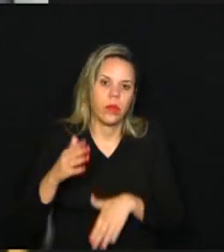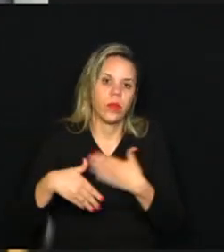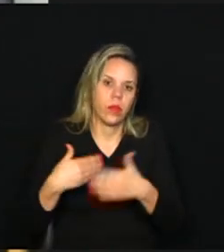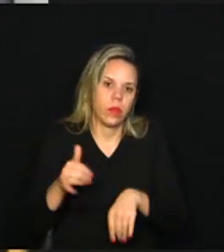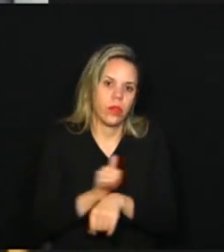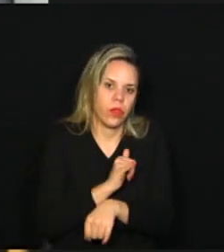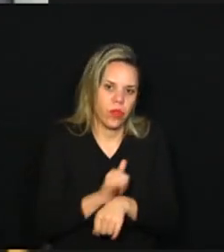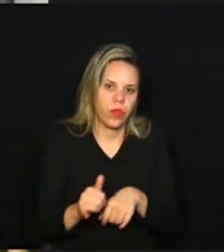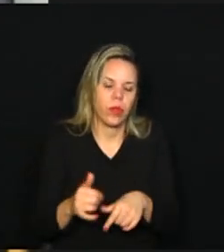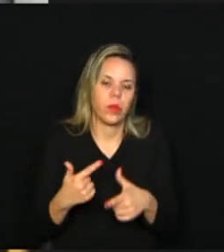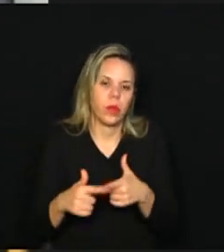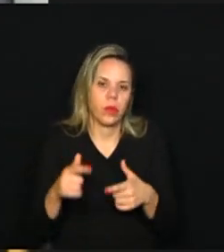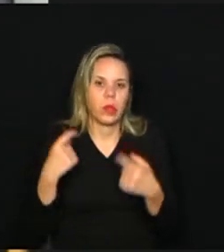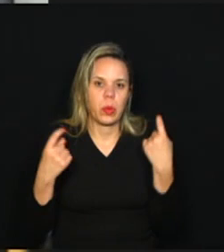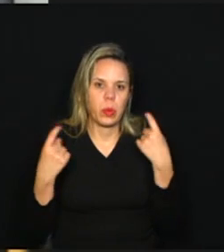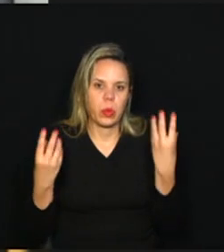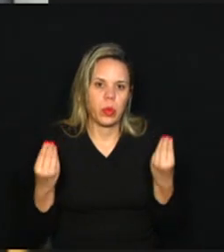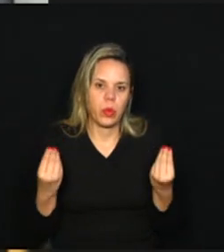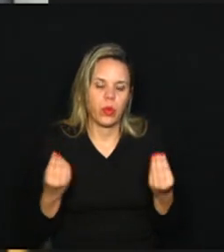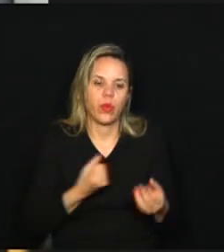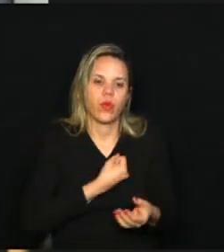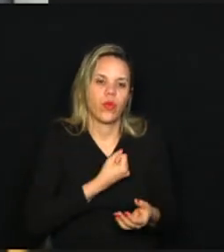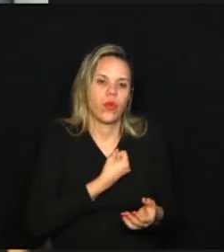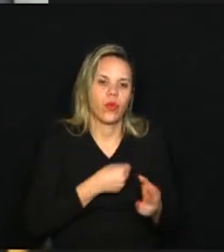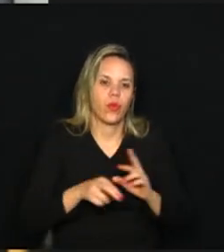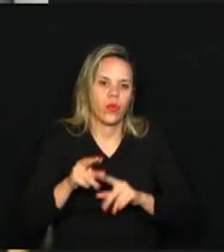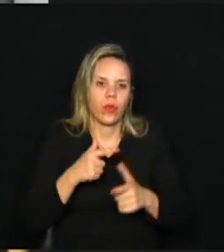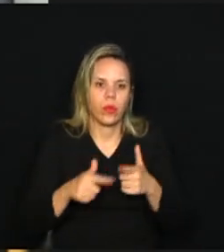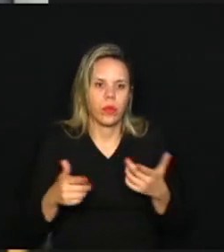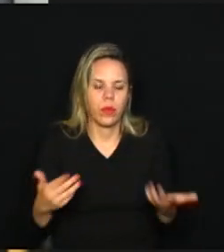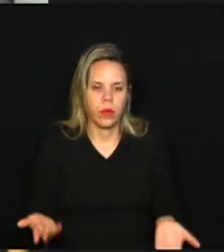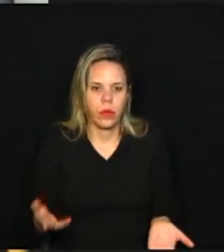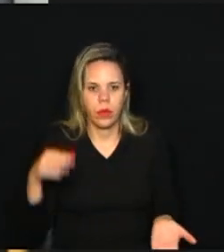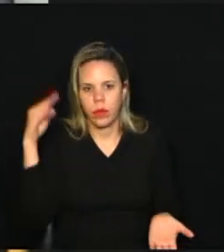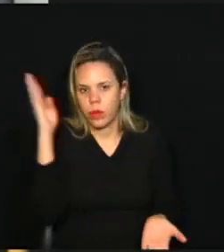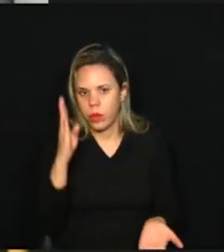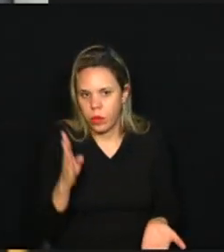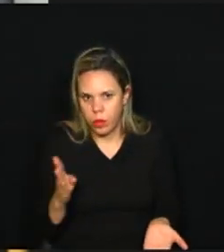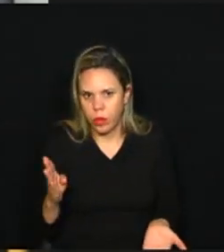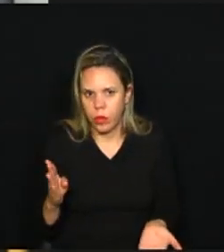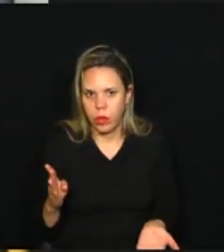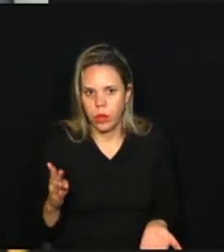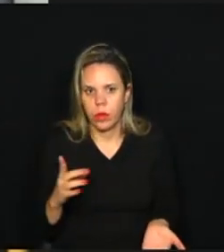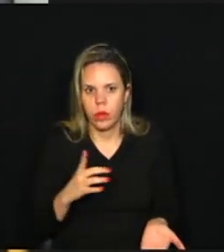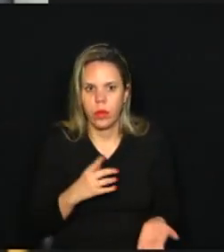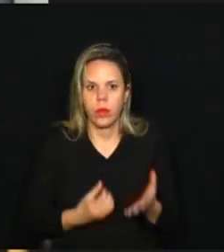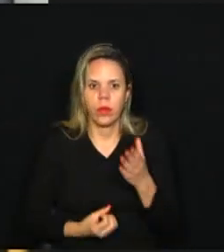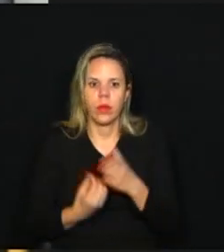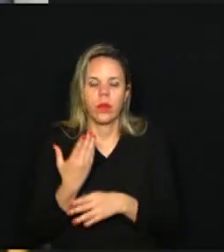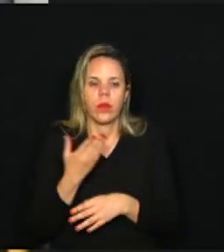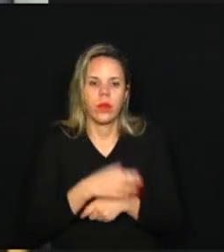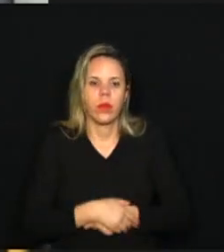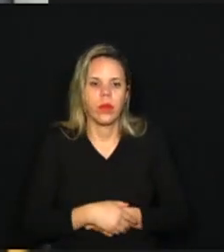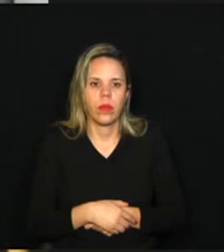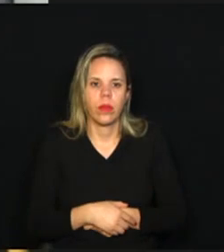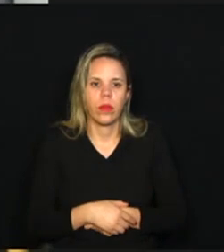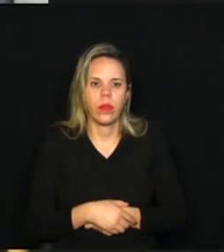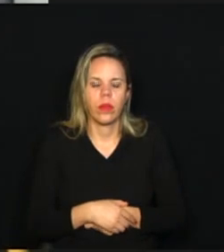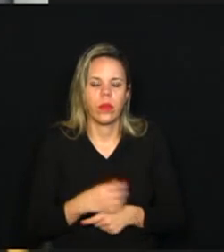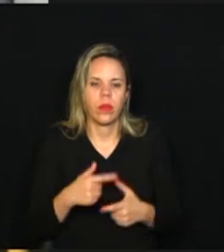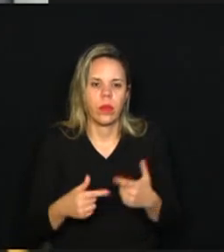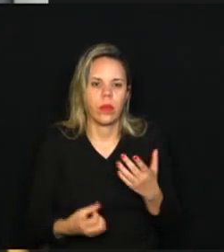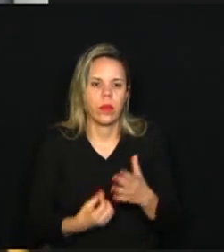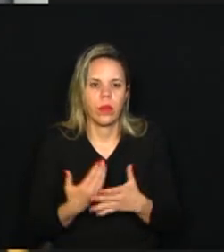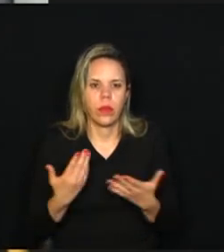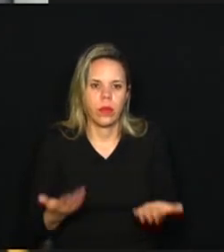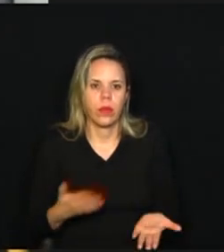que é uma coisa que tem nos preocupado bastante, o número de variantes que o Brasil está gerando, né? A nossa situação está gerando.